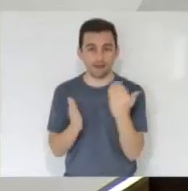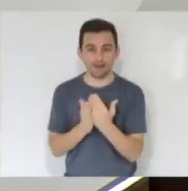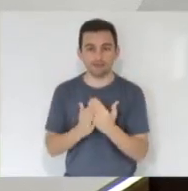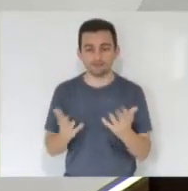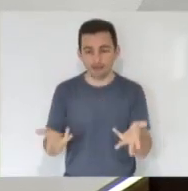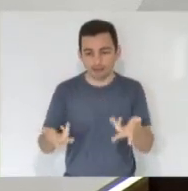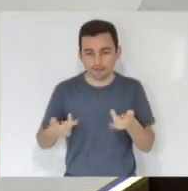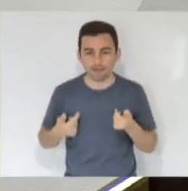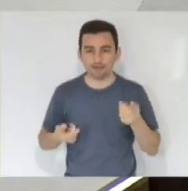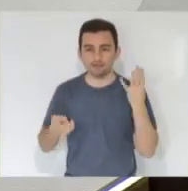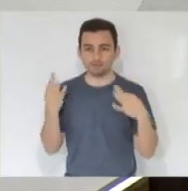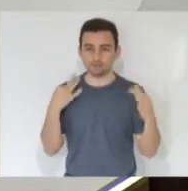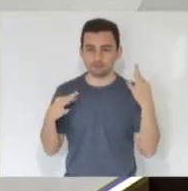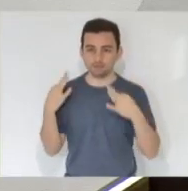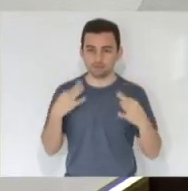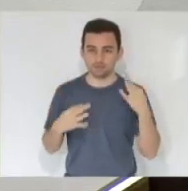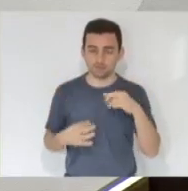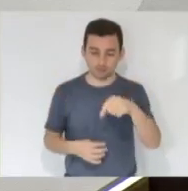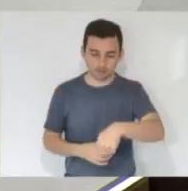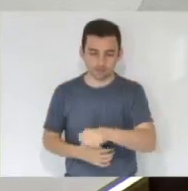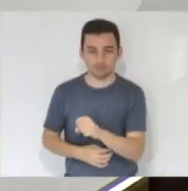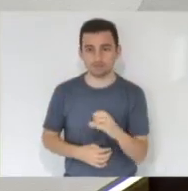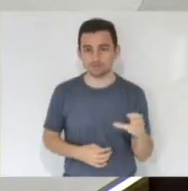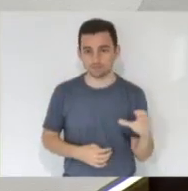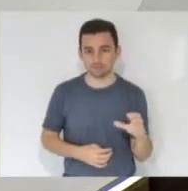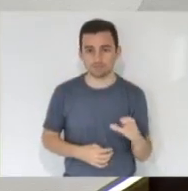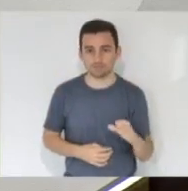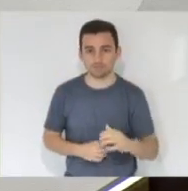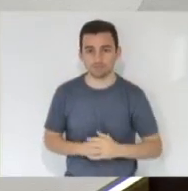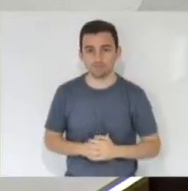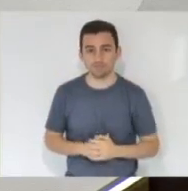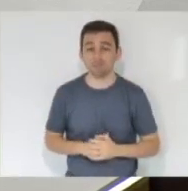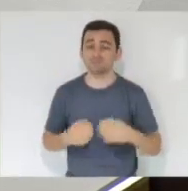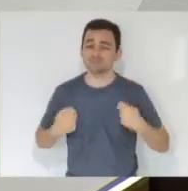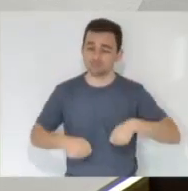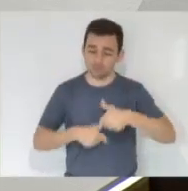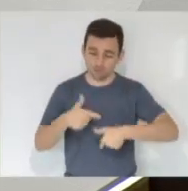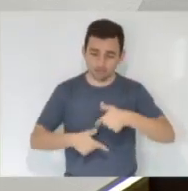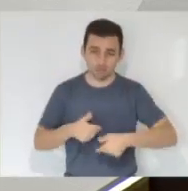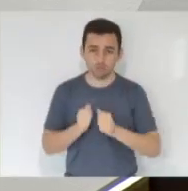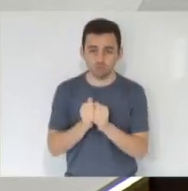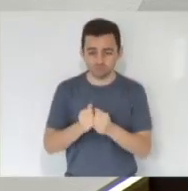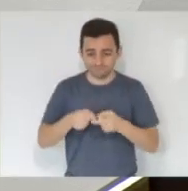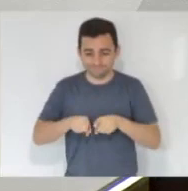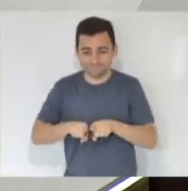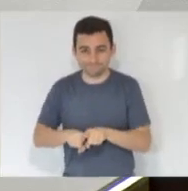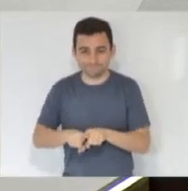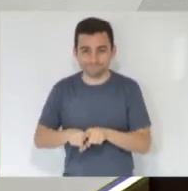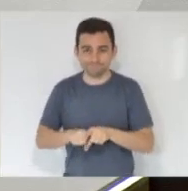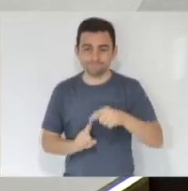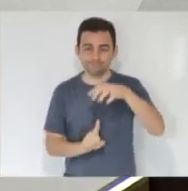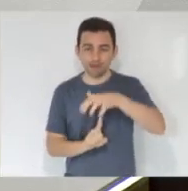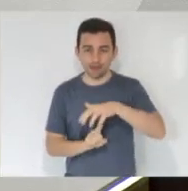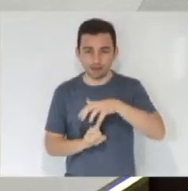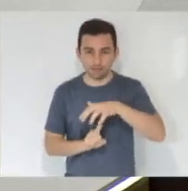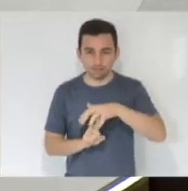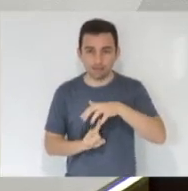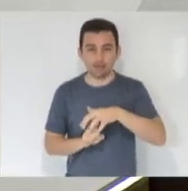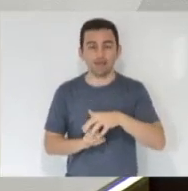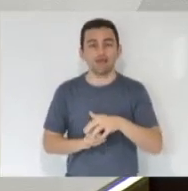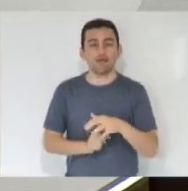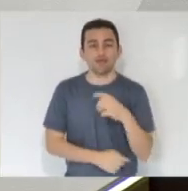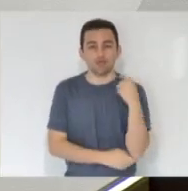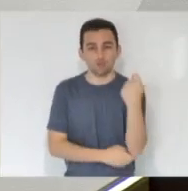turismo aqui em Santa Catarina. É preciso trabalhar em parceria com o Paraná, é preciso trabalhar em parceria com o Rio Grande do